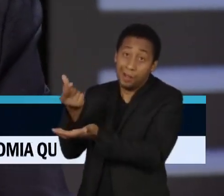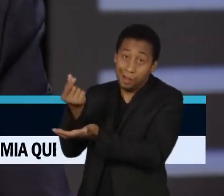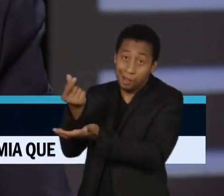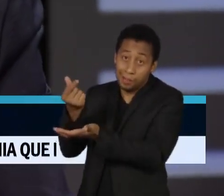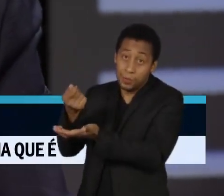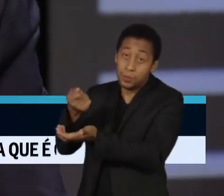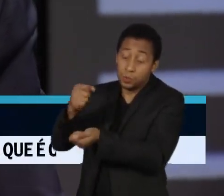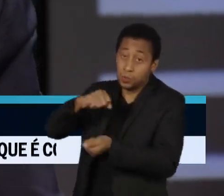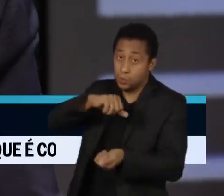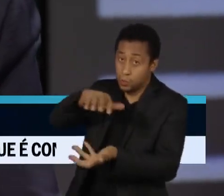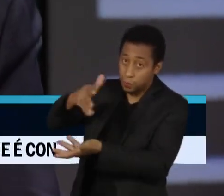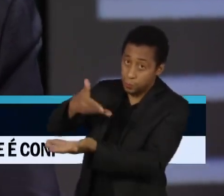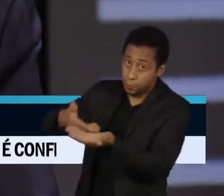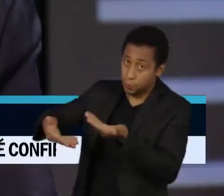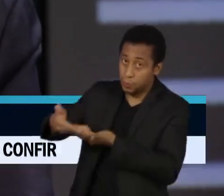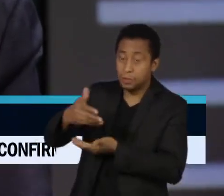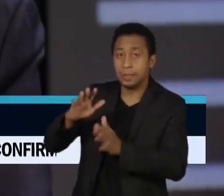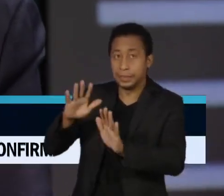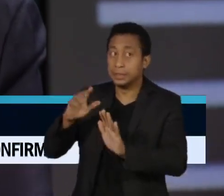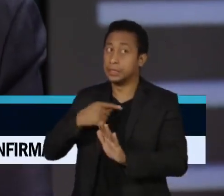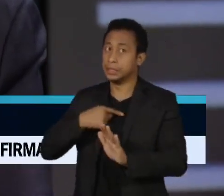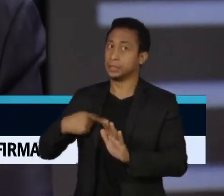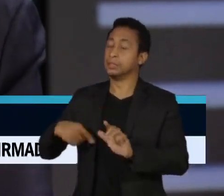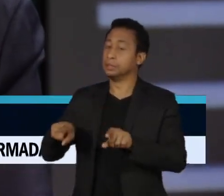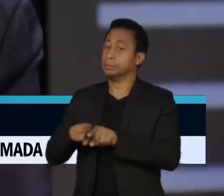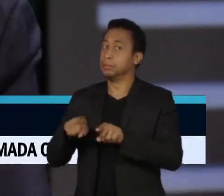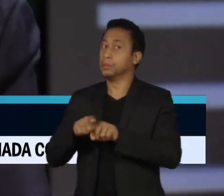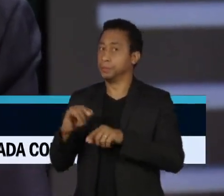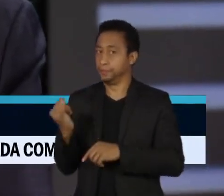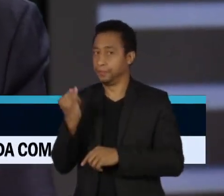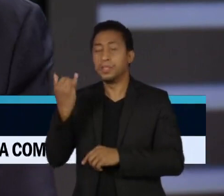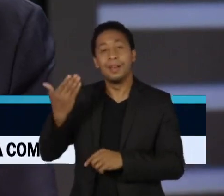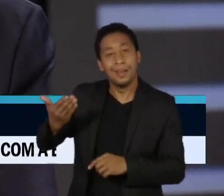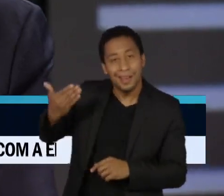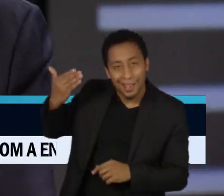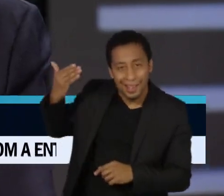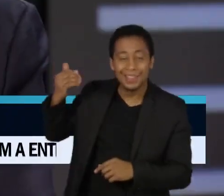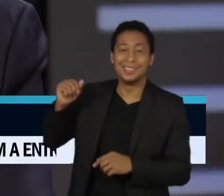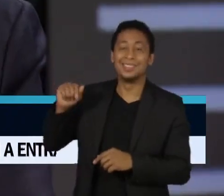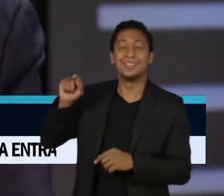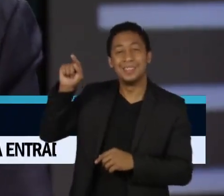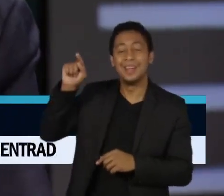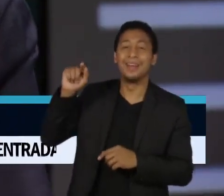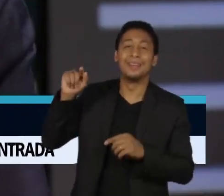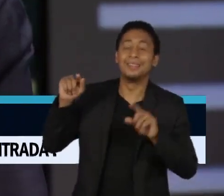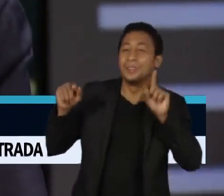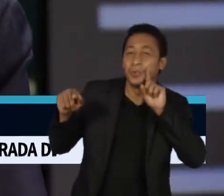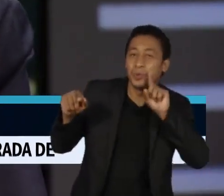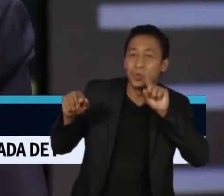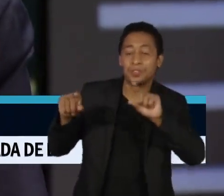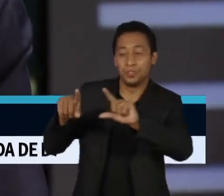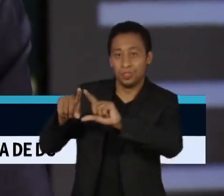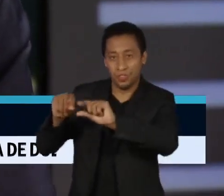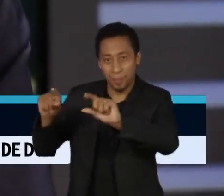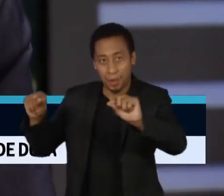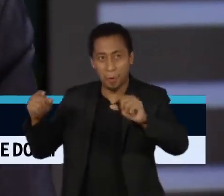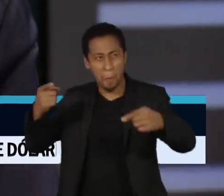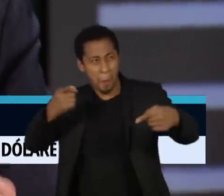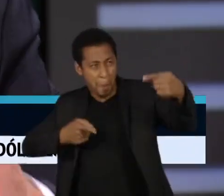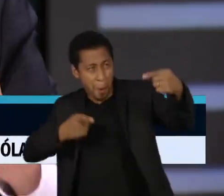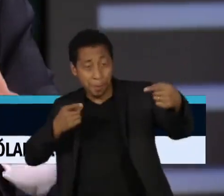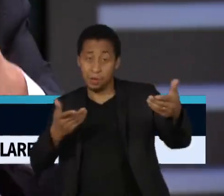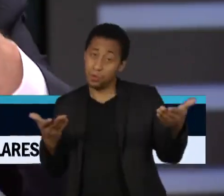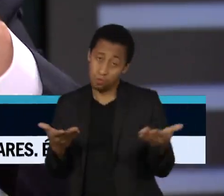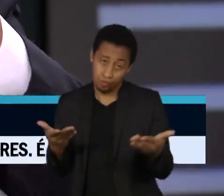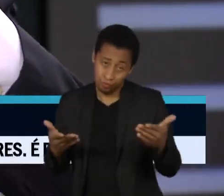um papel mais importante. Se até 45 a disputa no Pacífico era Estados Unidos, Japão, hoje é Estados Unidos e China, né? É inegável. E